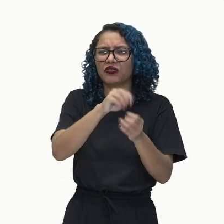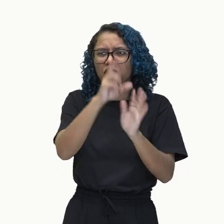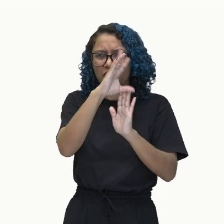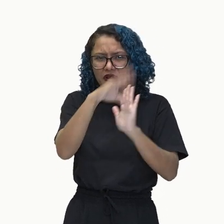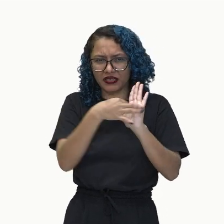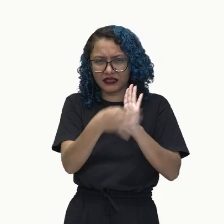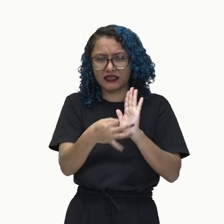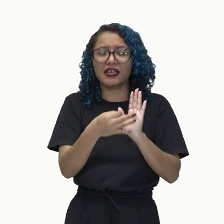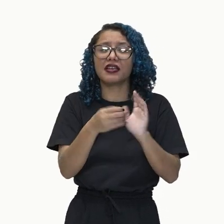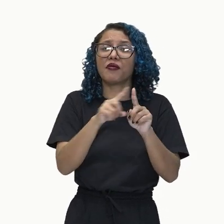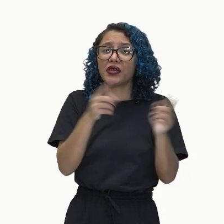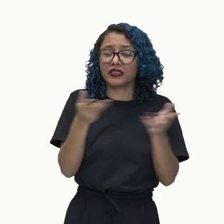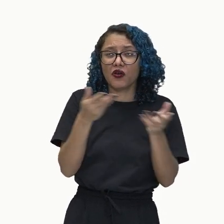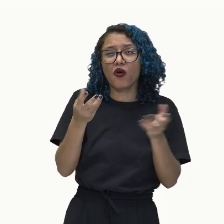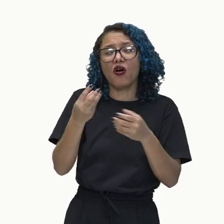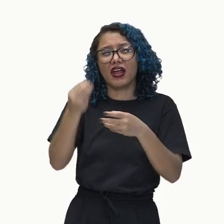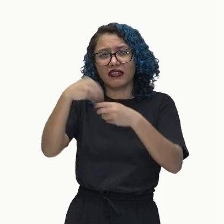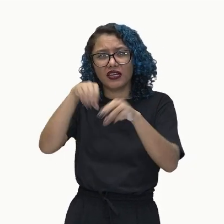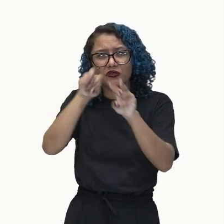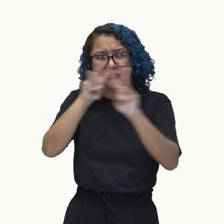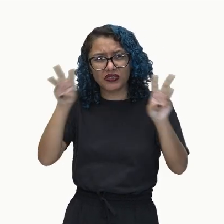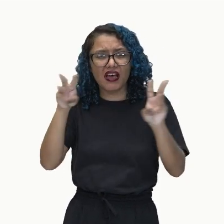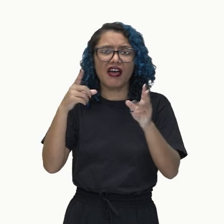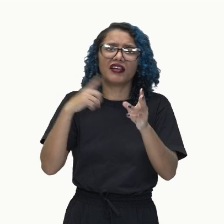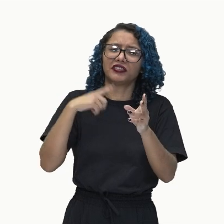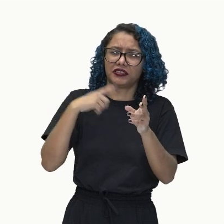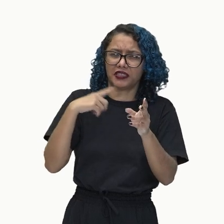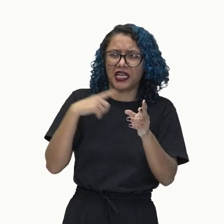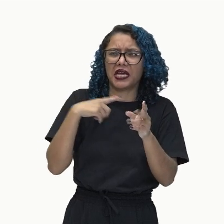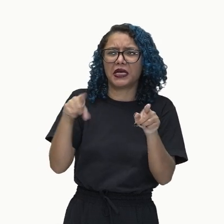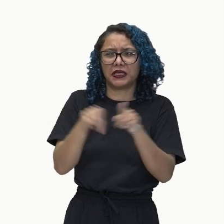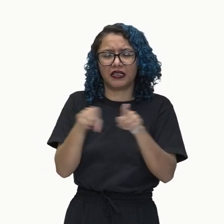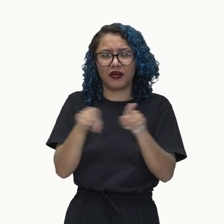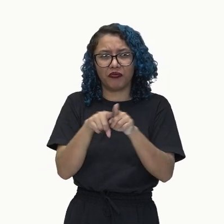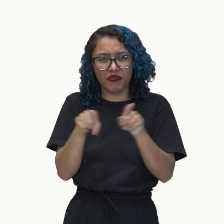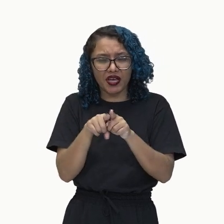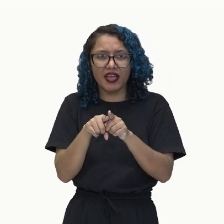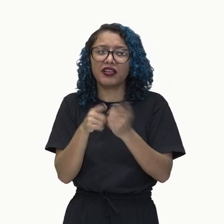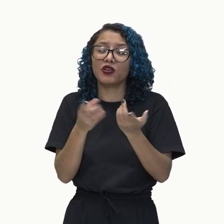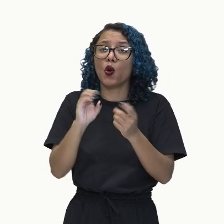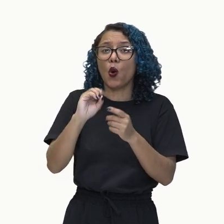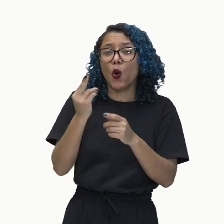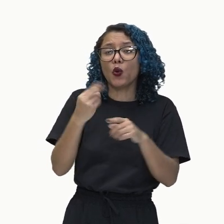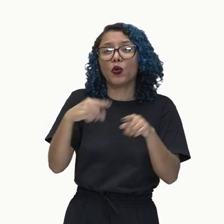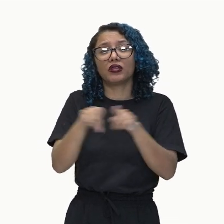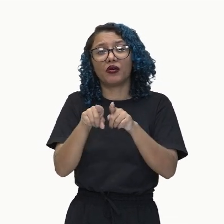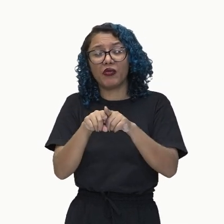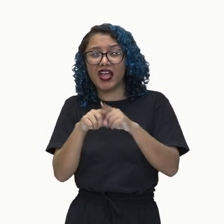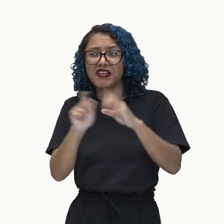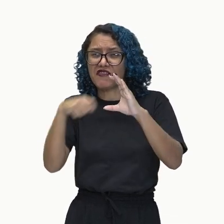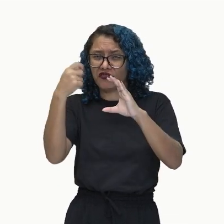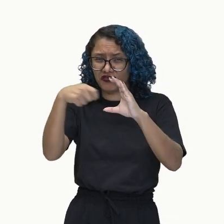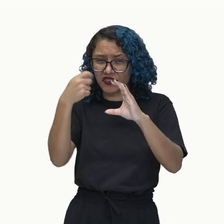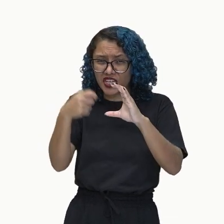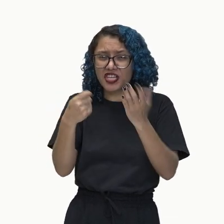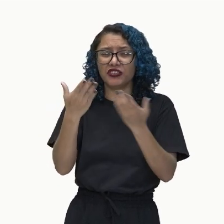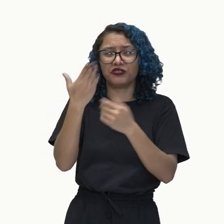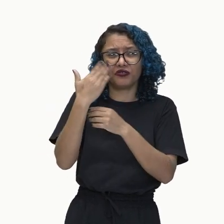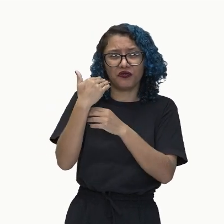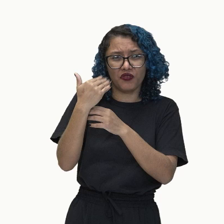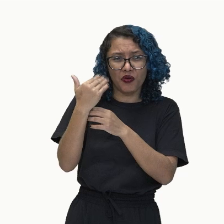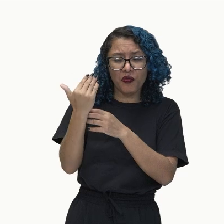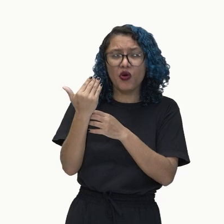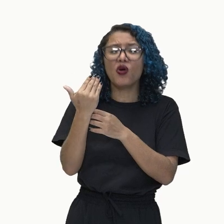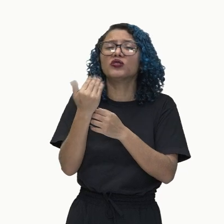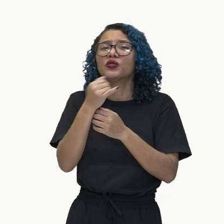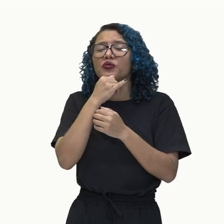em blogs, páginas específicas, ou até vlogs, né, que as pessoas famosos que gostam de assistir aos filmes e